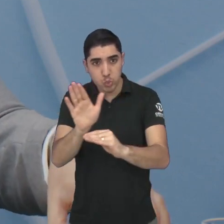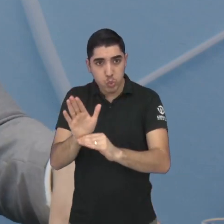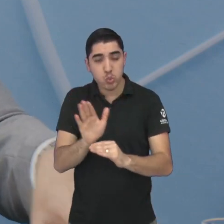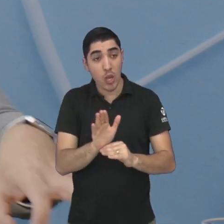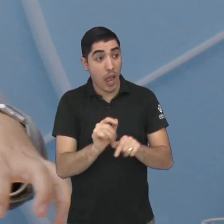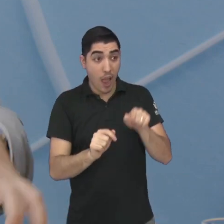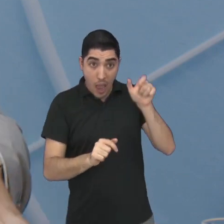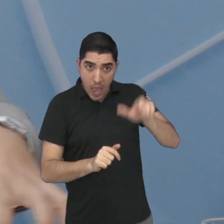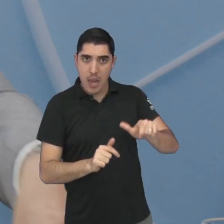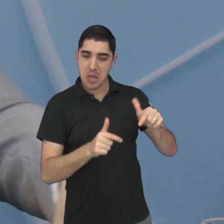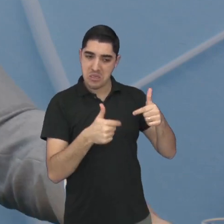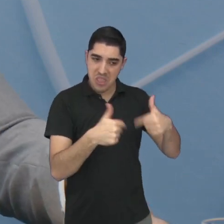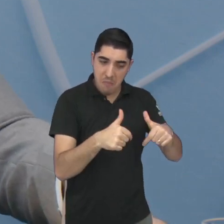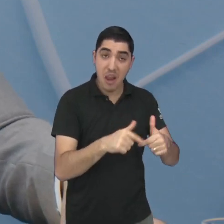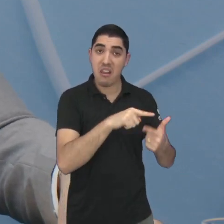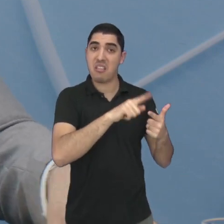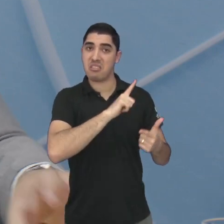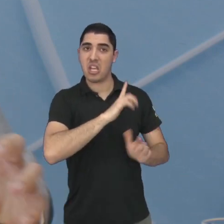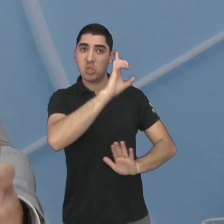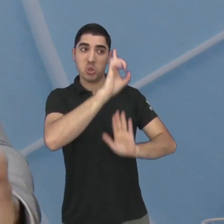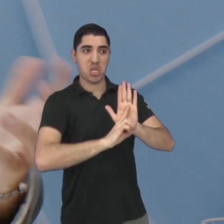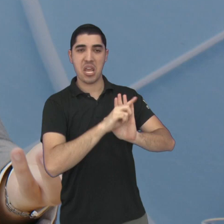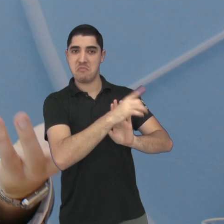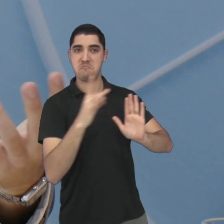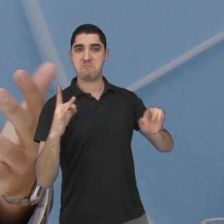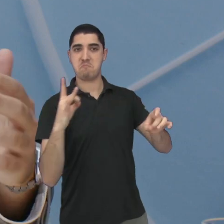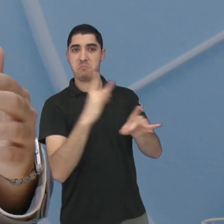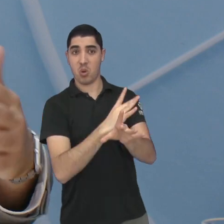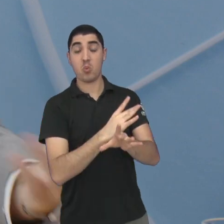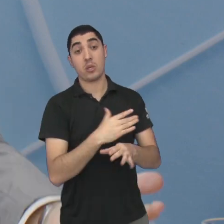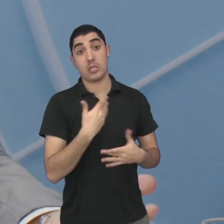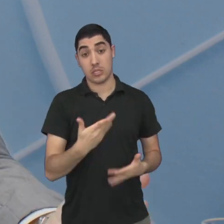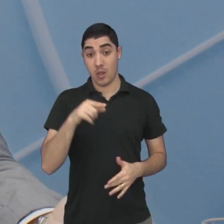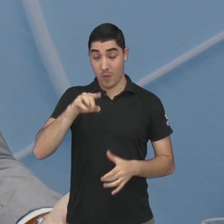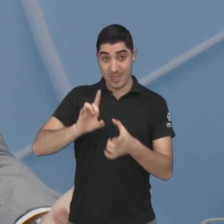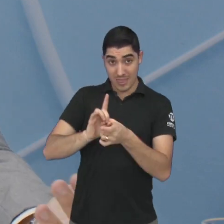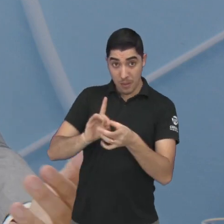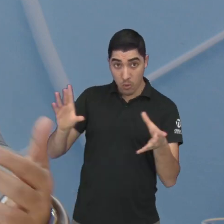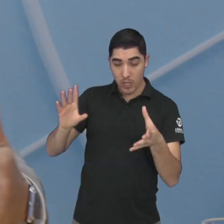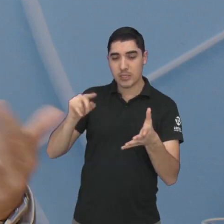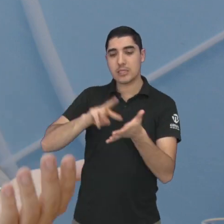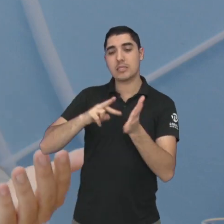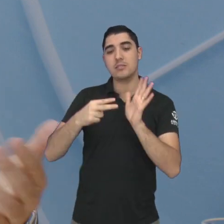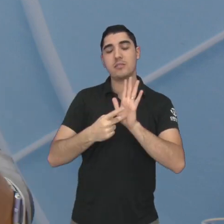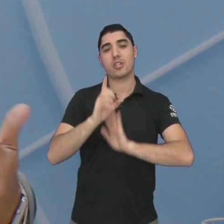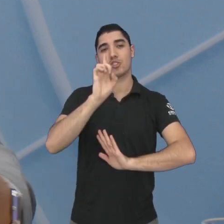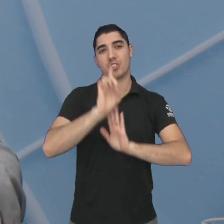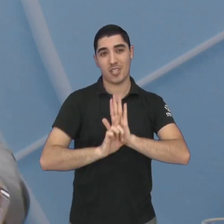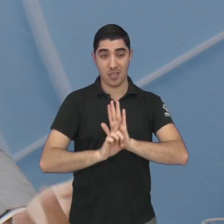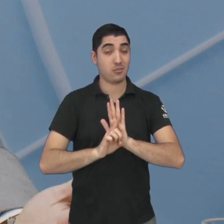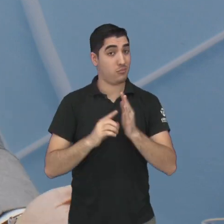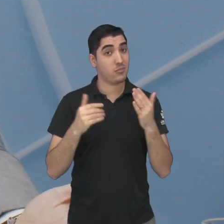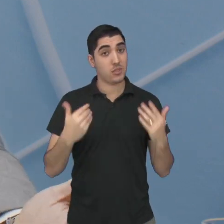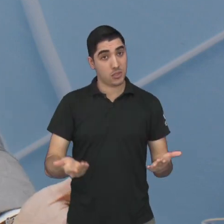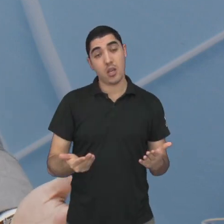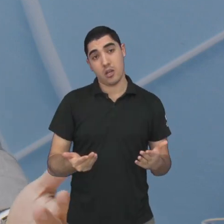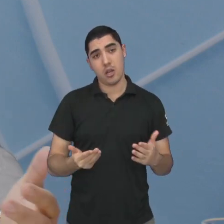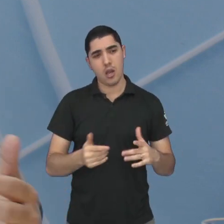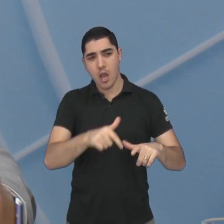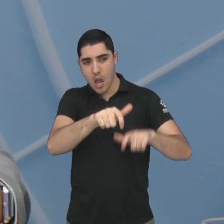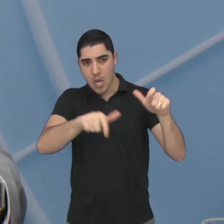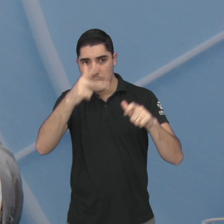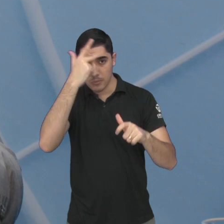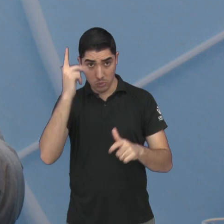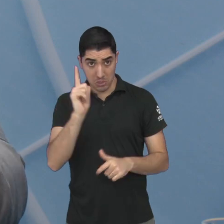que trabalham, que têm os seus direitos garantidos, né? A democracia ela é muito sobre direitos, né? E a questão é essa, nossa população tem os seus direitos